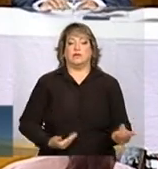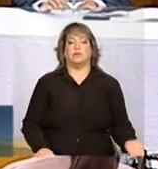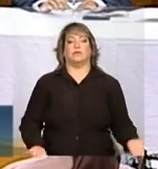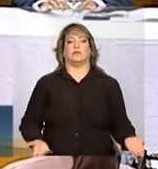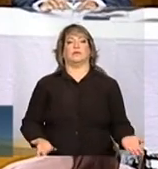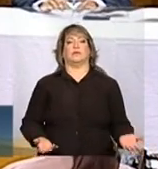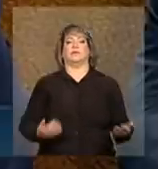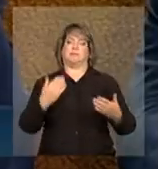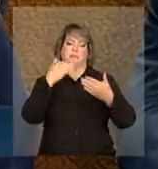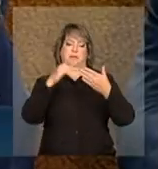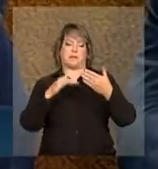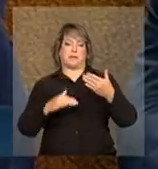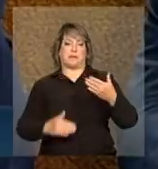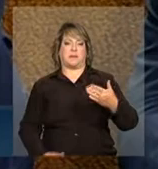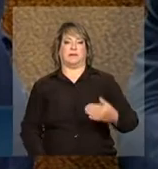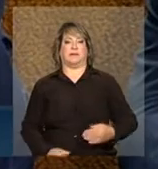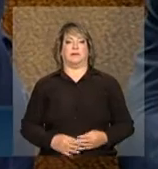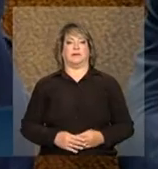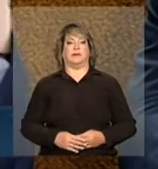juventude, né?